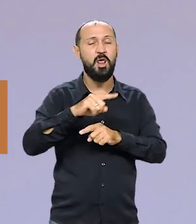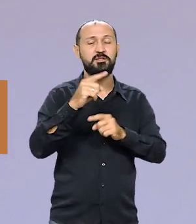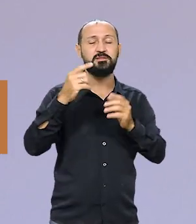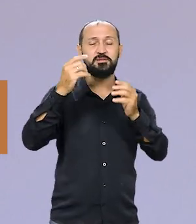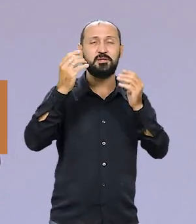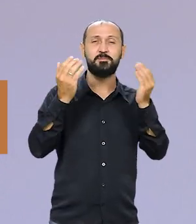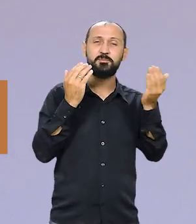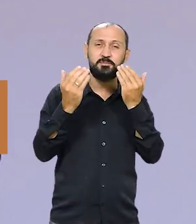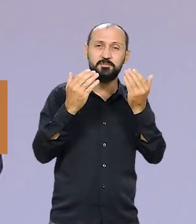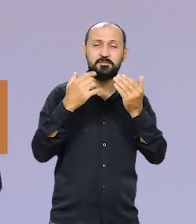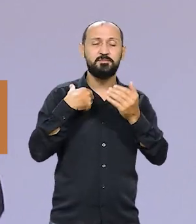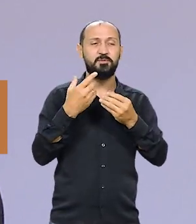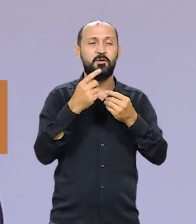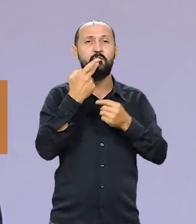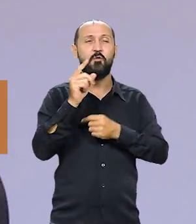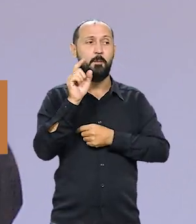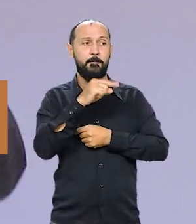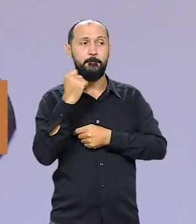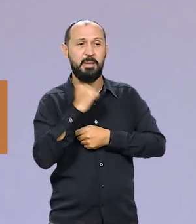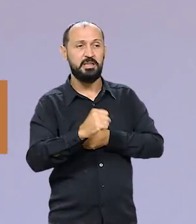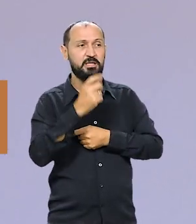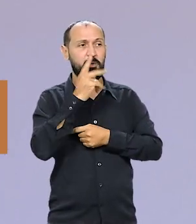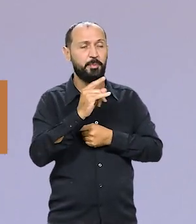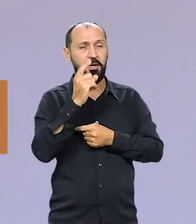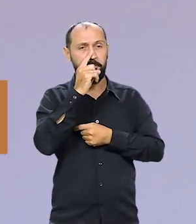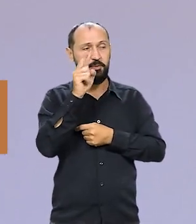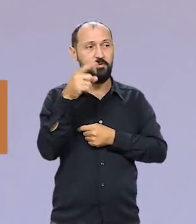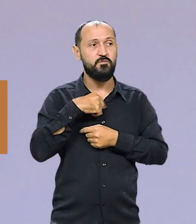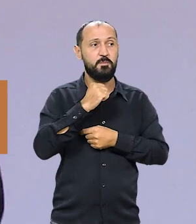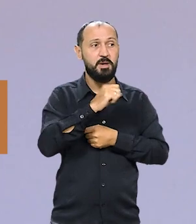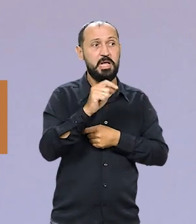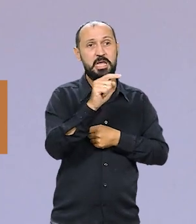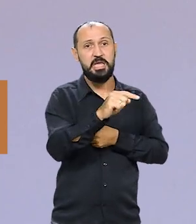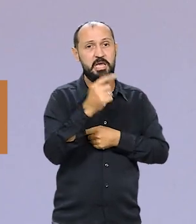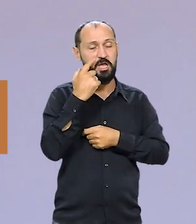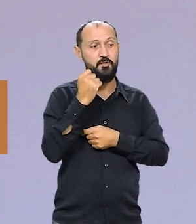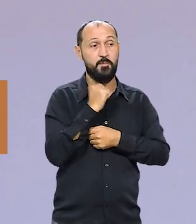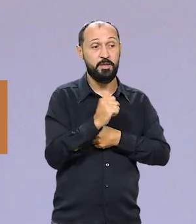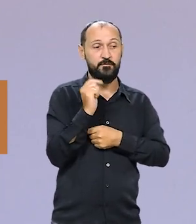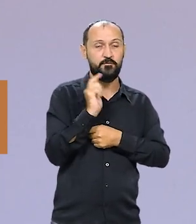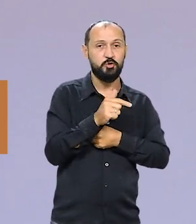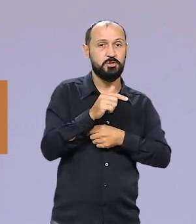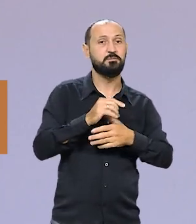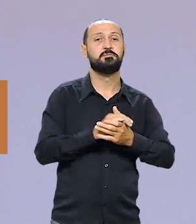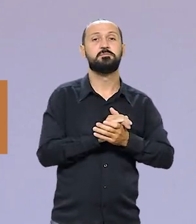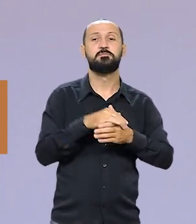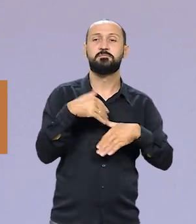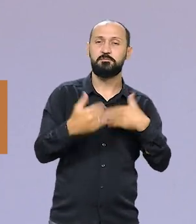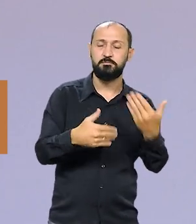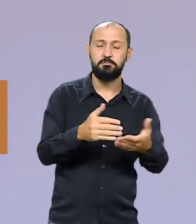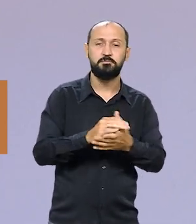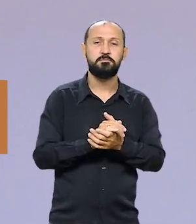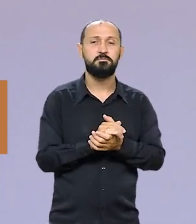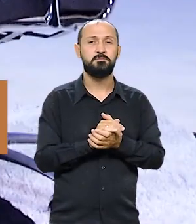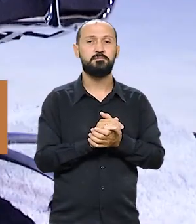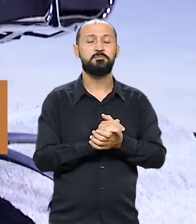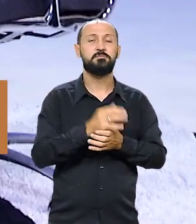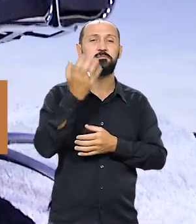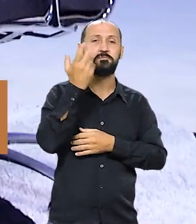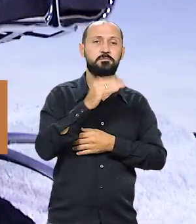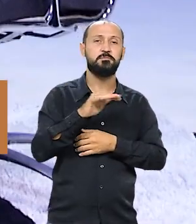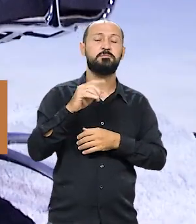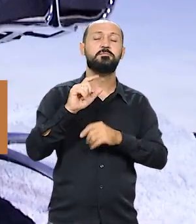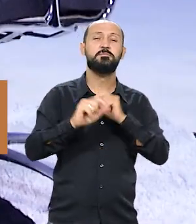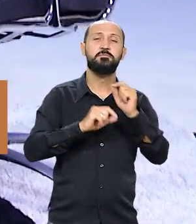violência psicológica. Se você contar, vou matar seus pais, vou matar, né, o cuidador, ou vou te matar, ou assim por diante. Né? Então,